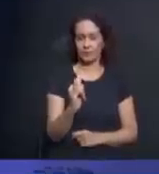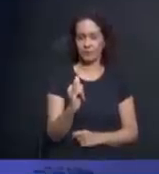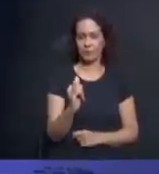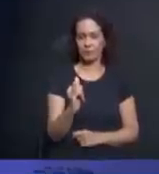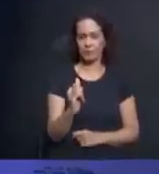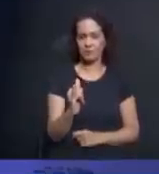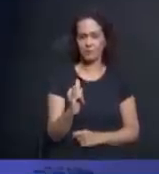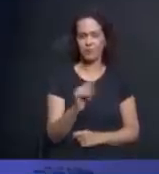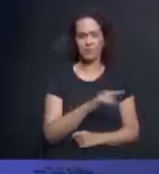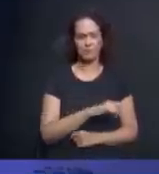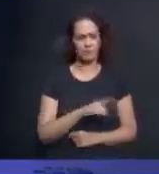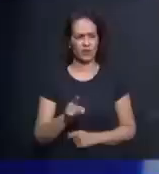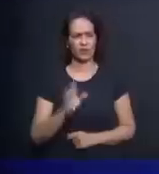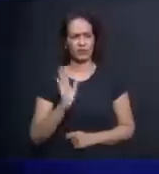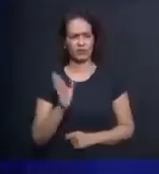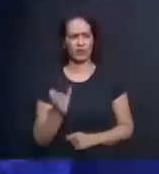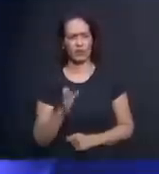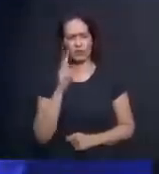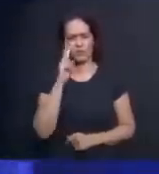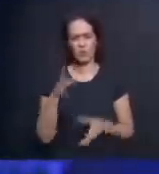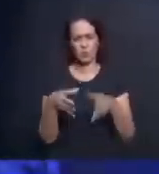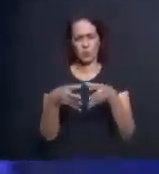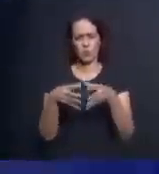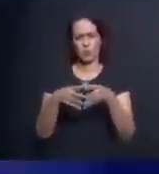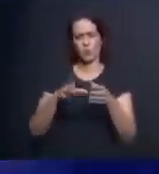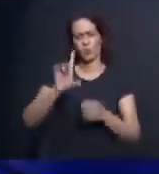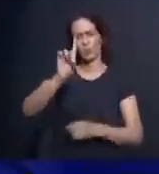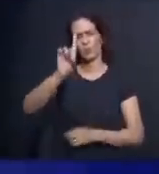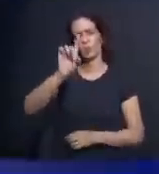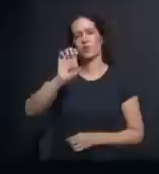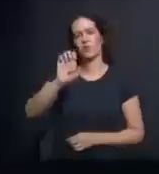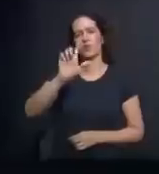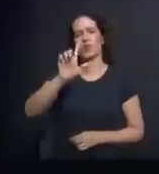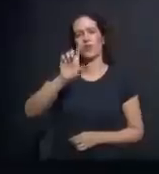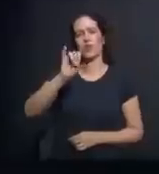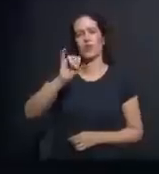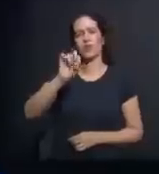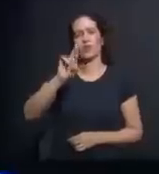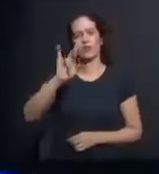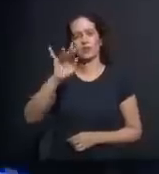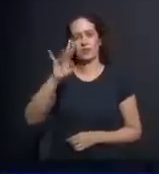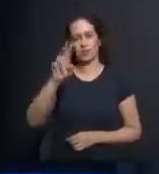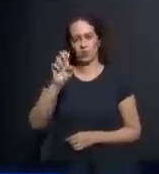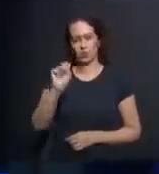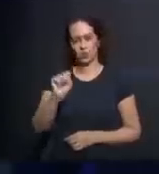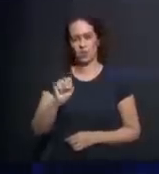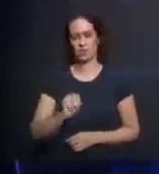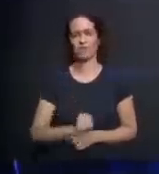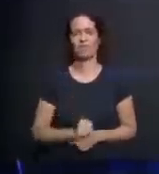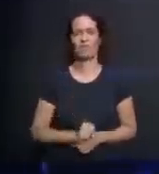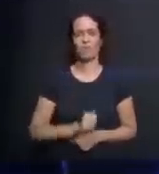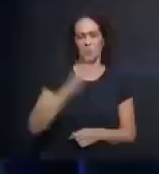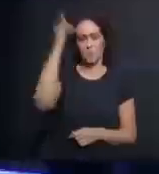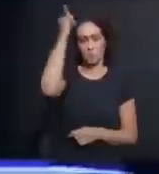Quem já ouviu a banda Delírios? É um delírio. Profeta, eles deliram. Eles vivem mais em